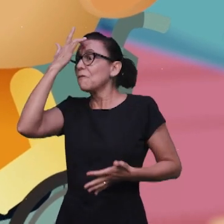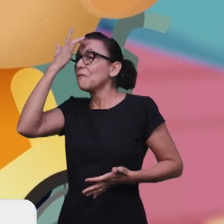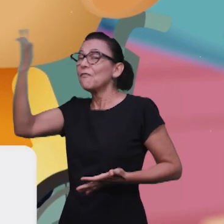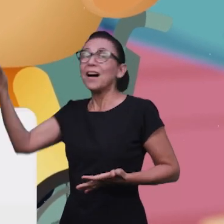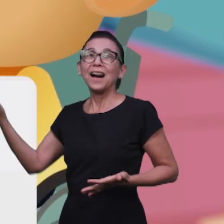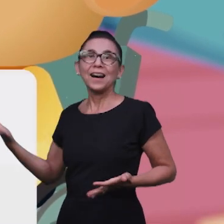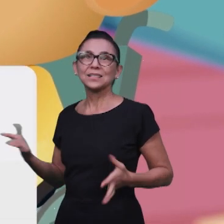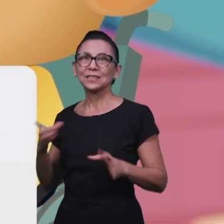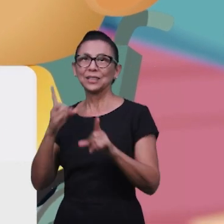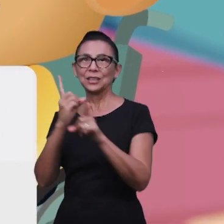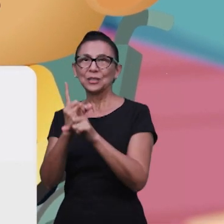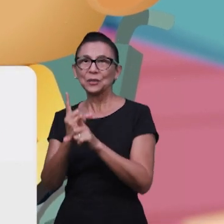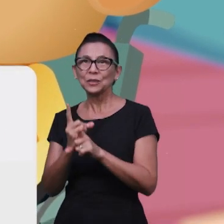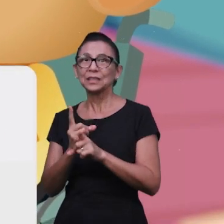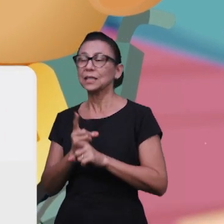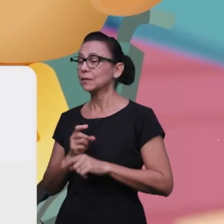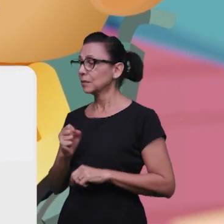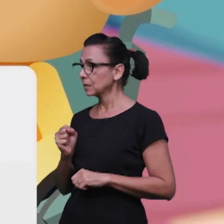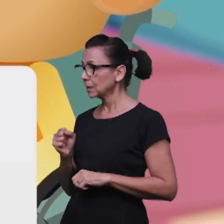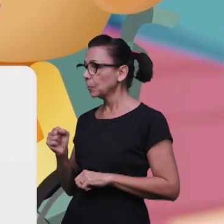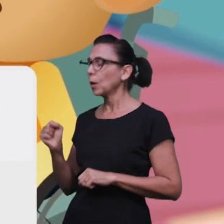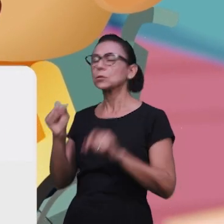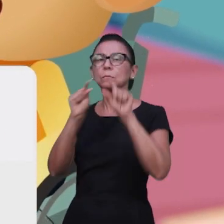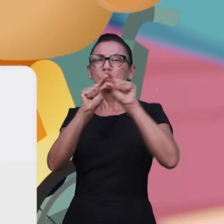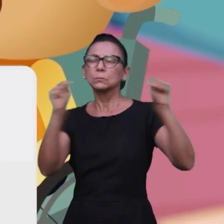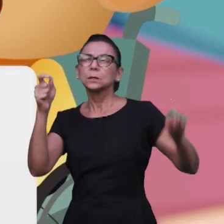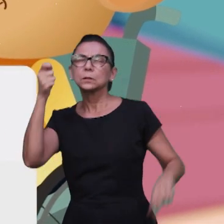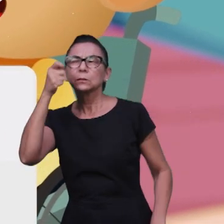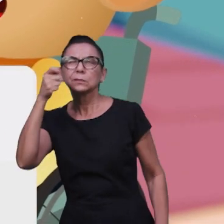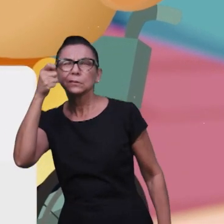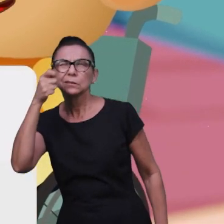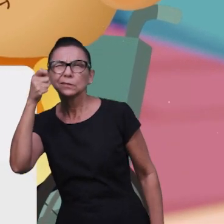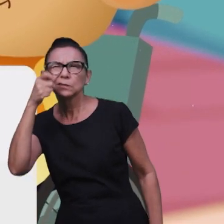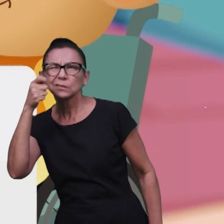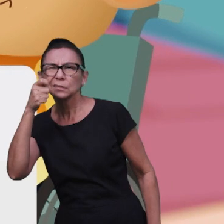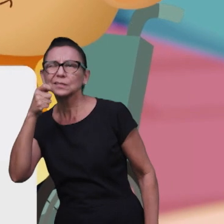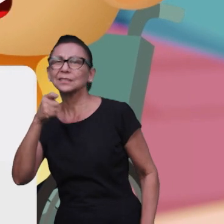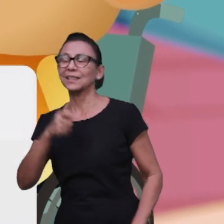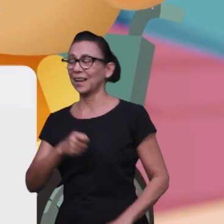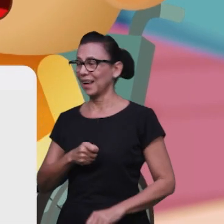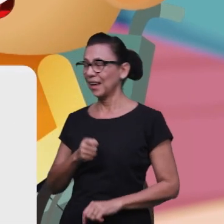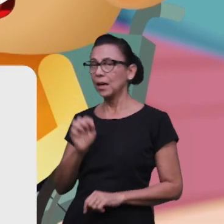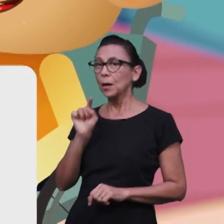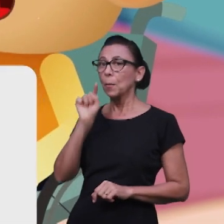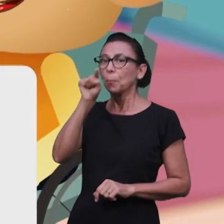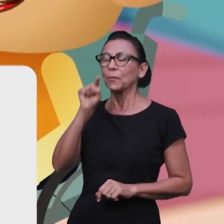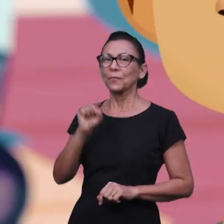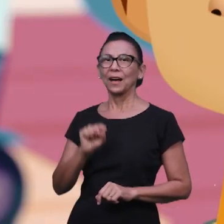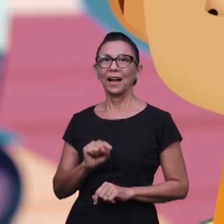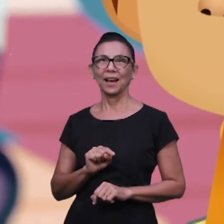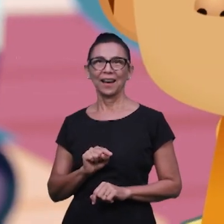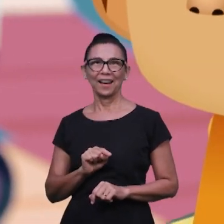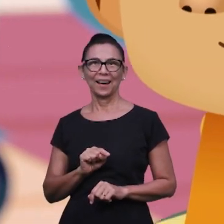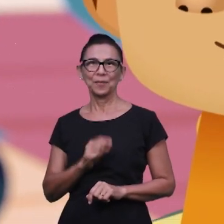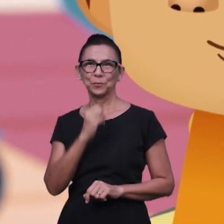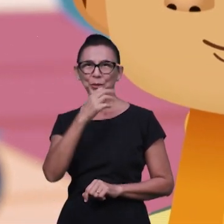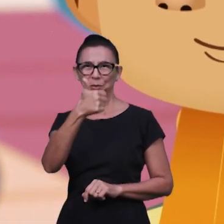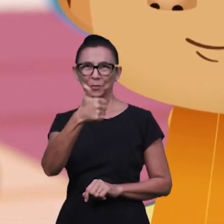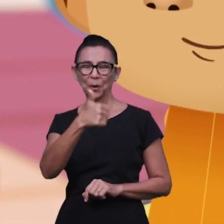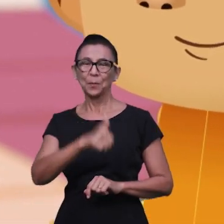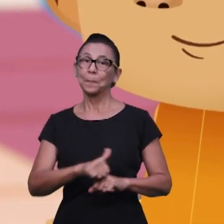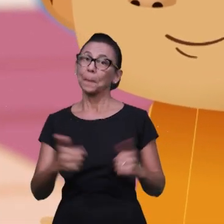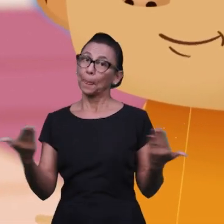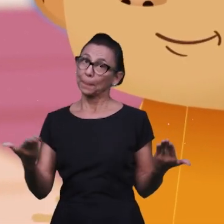encontrar. E você ainda pode usar a busca e digitar o que você quer procurar, Elo. a gente não perde nada. Irmãos,